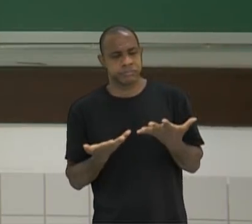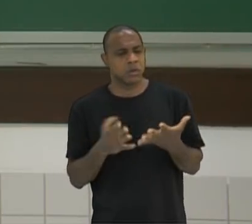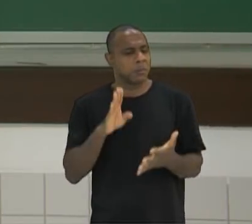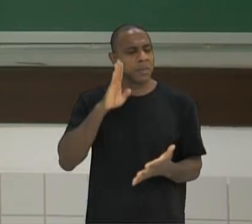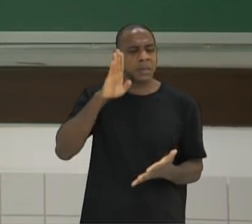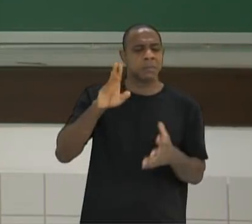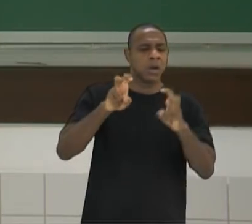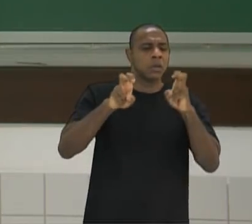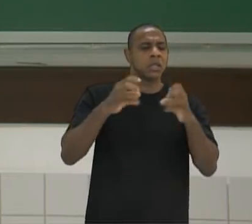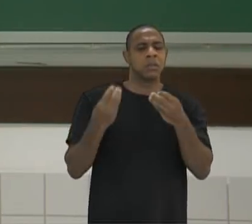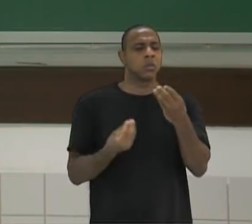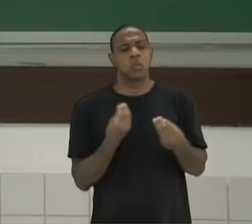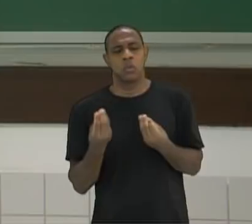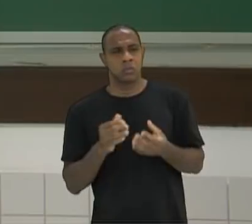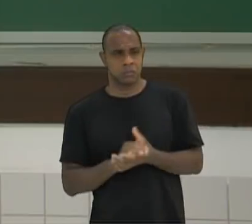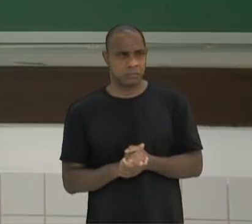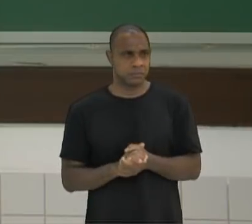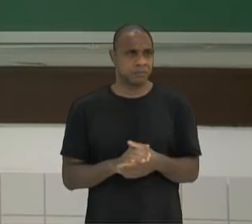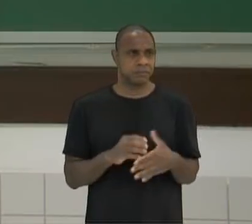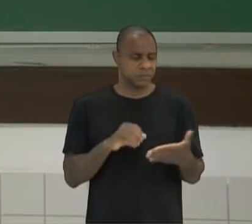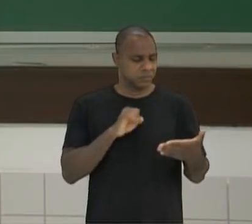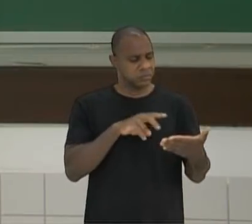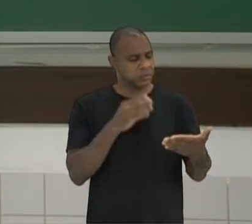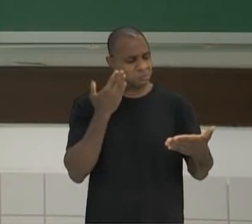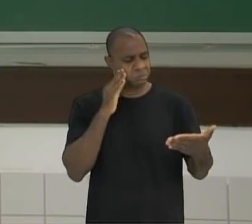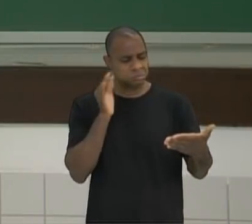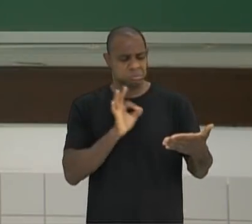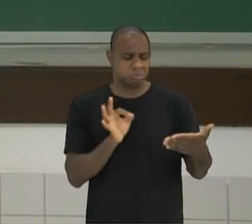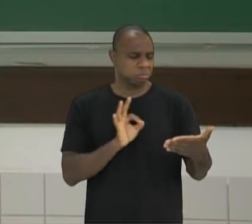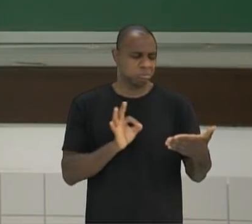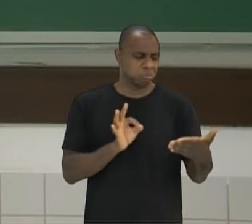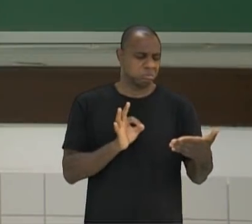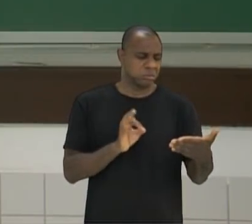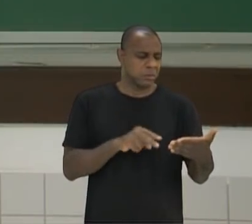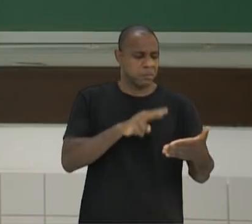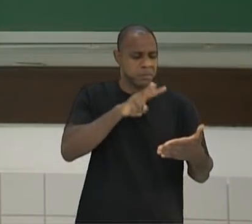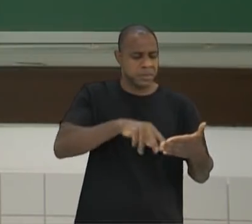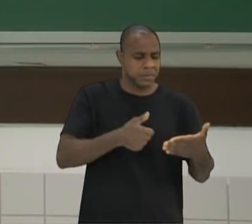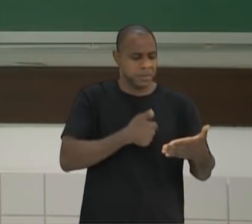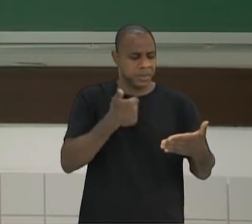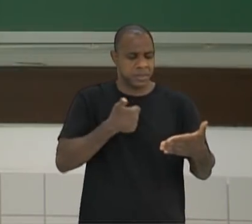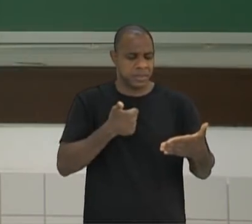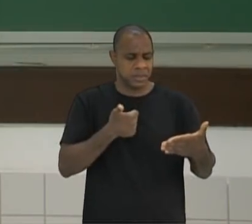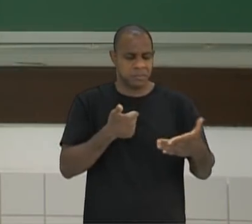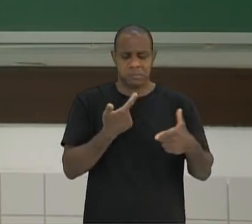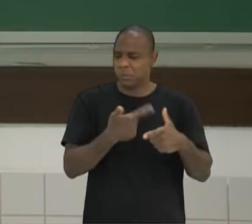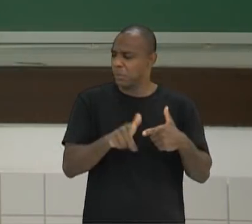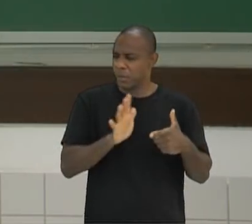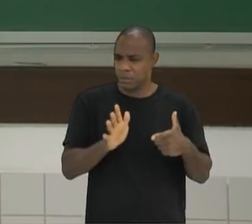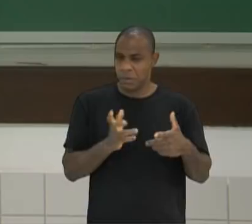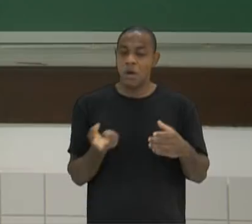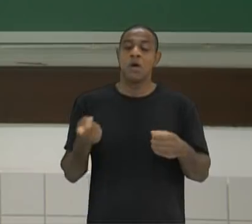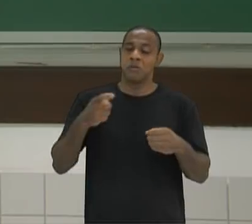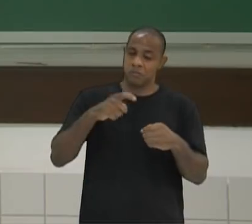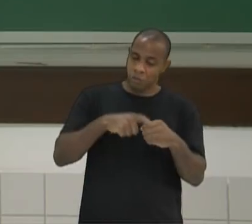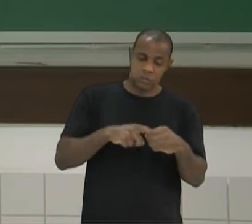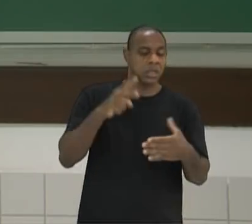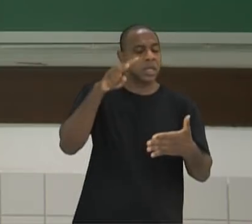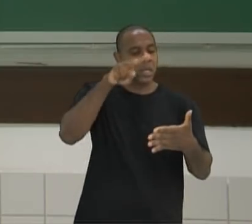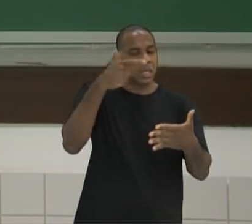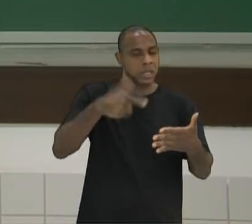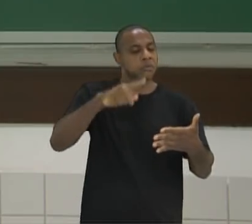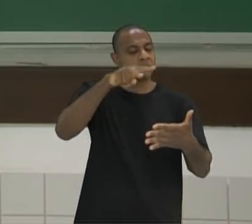principal, certo? Se eu não compreendi numa primeira leitura, sem problemas, eu posso voltar para uma segunda